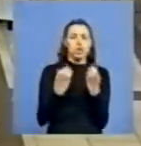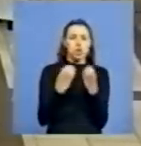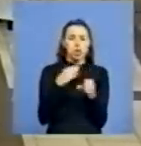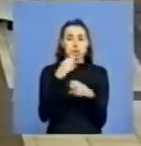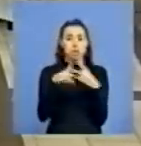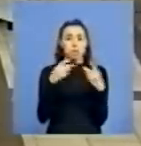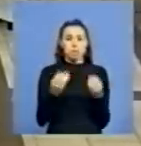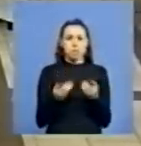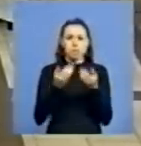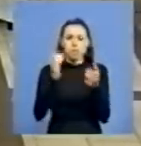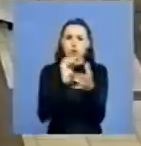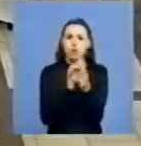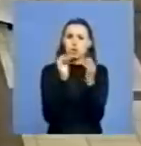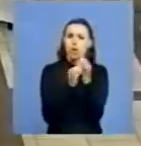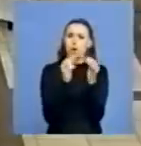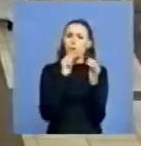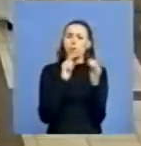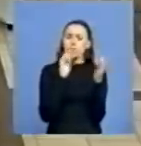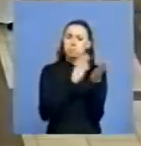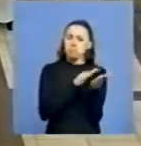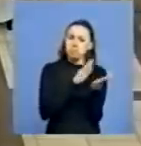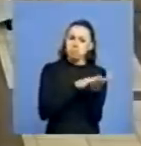aniversariantes. E hoje queremos